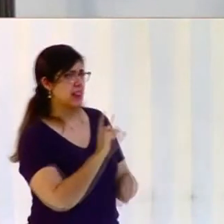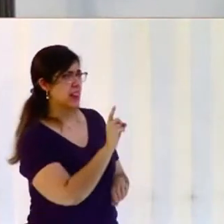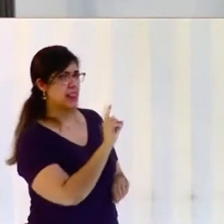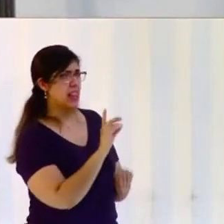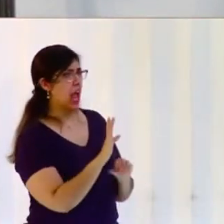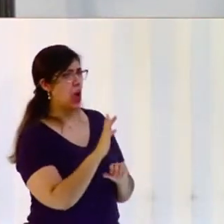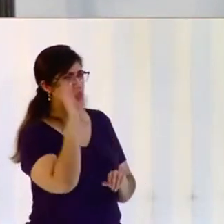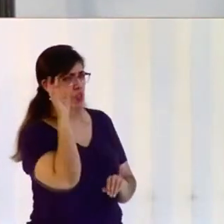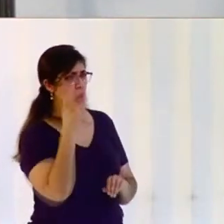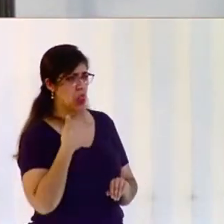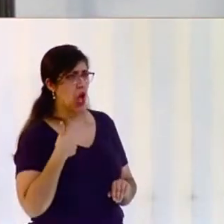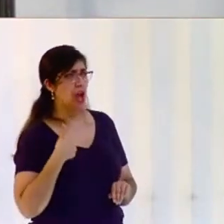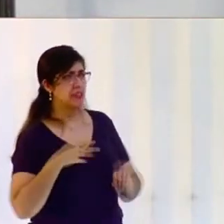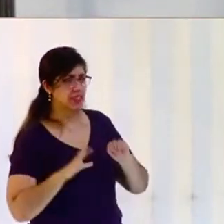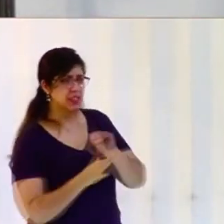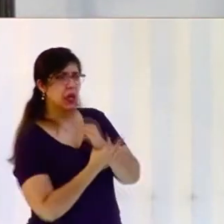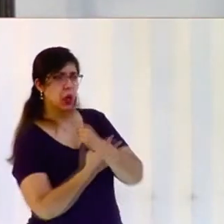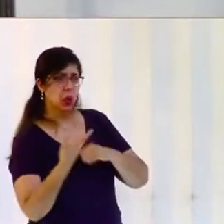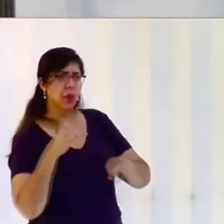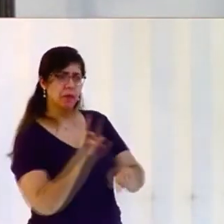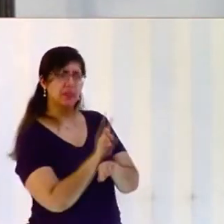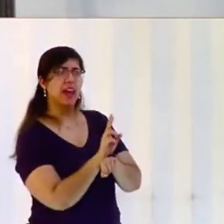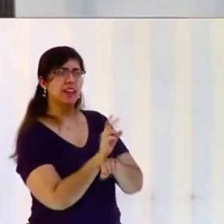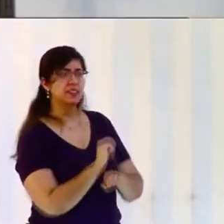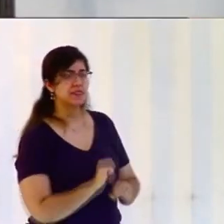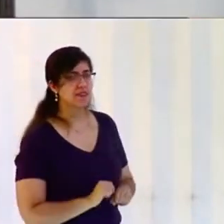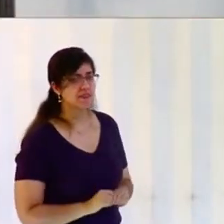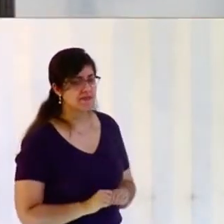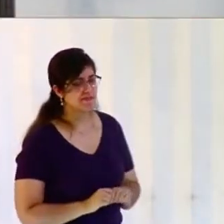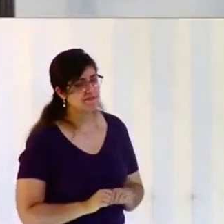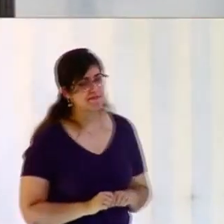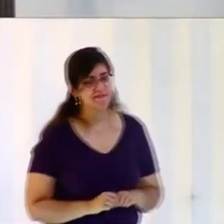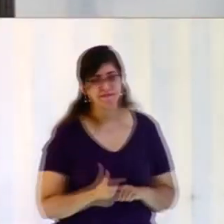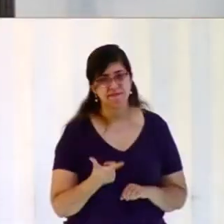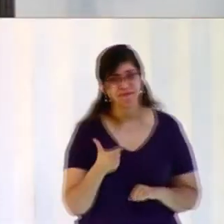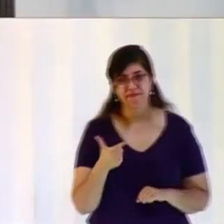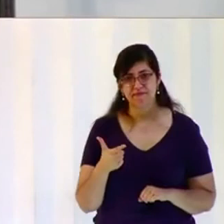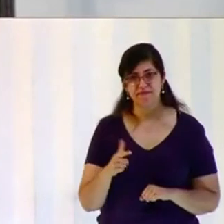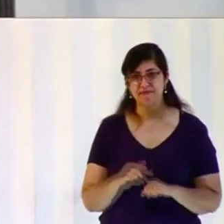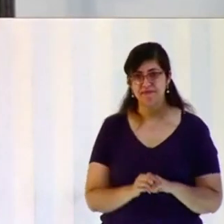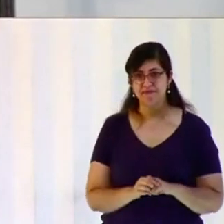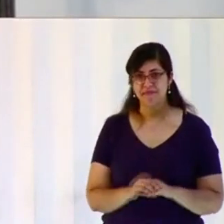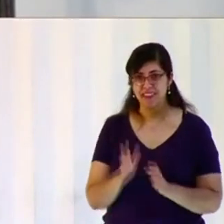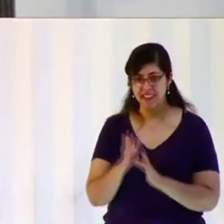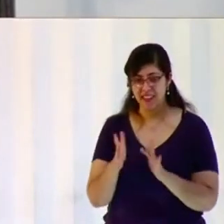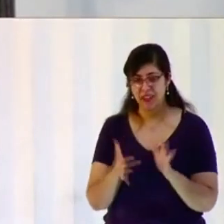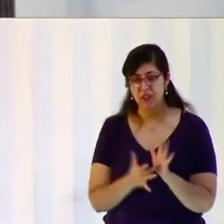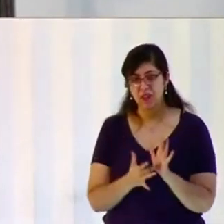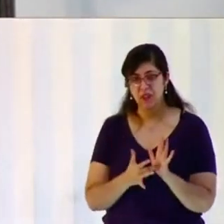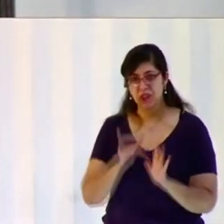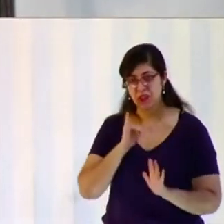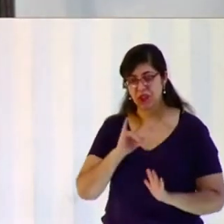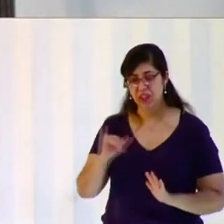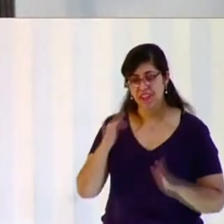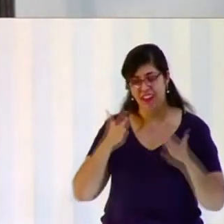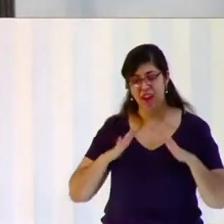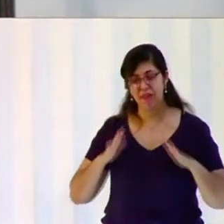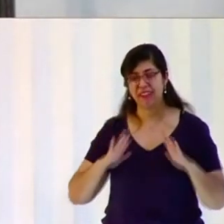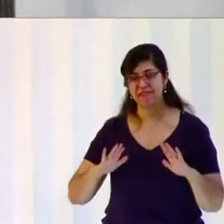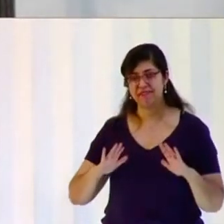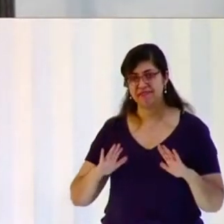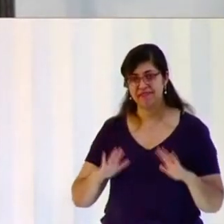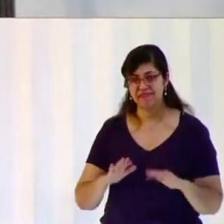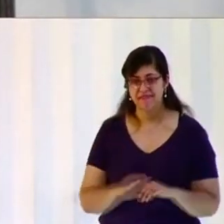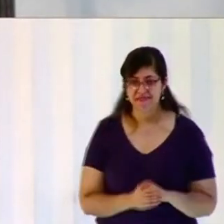lhe protegeremos. Em todas essas situações, até mesmo quando eles erram naquilo que